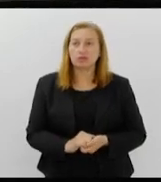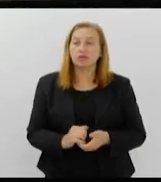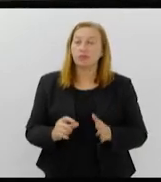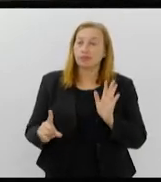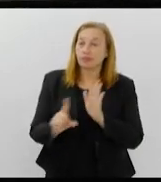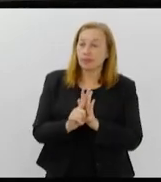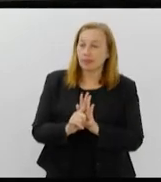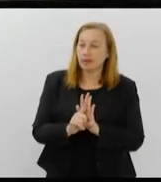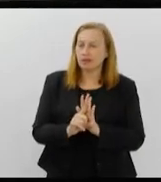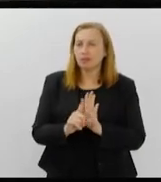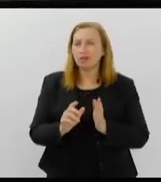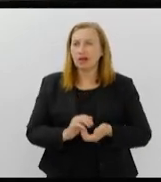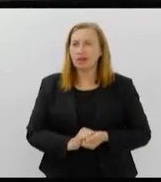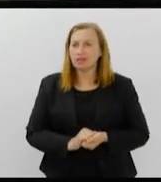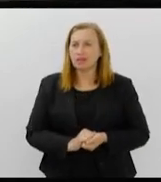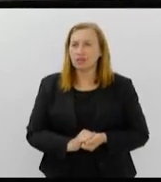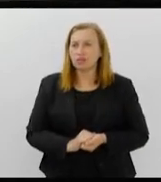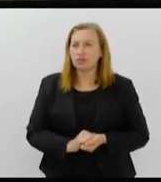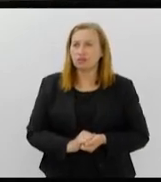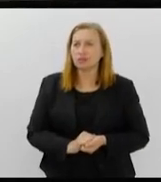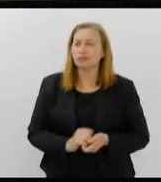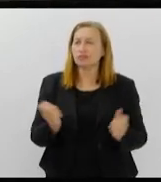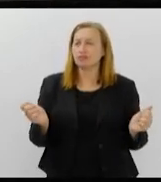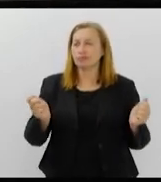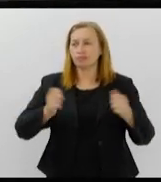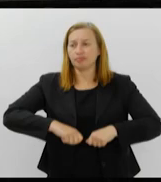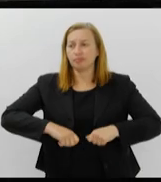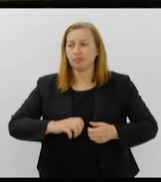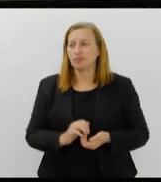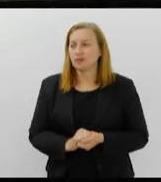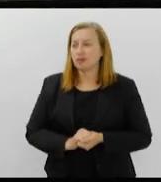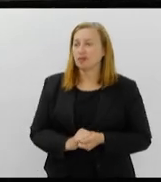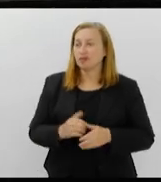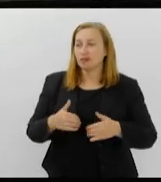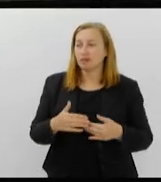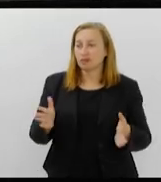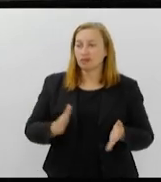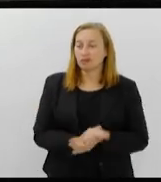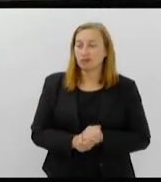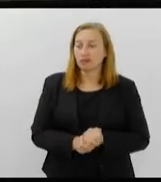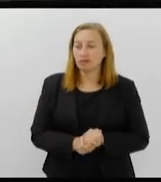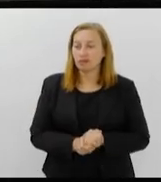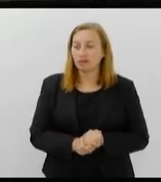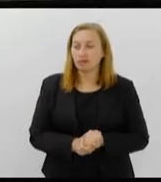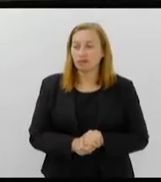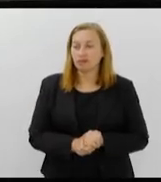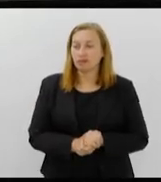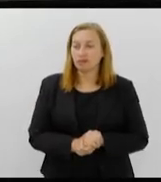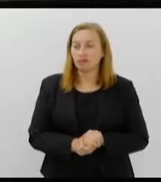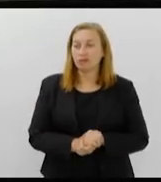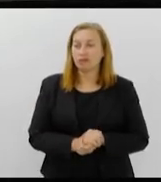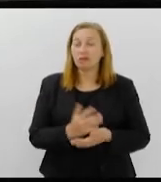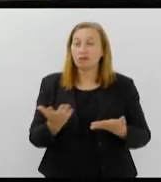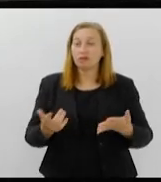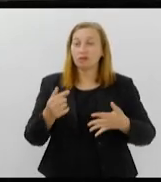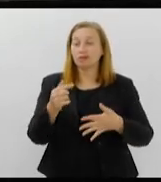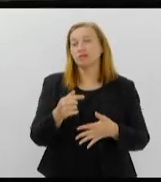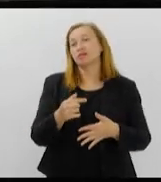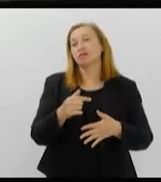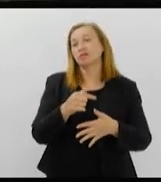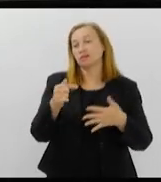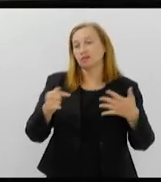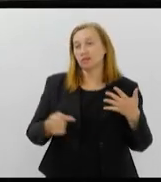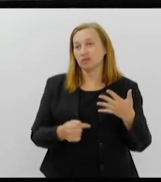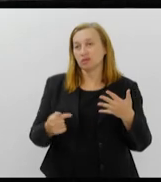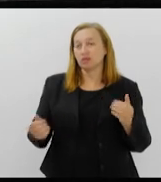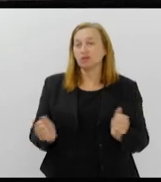que jamais tramitou ou teve a possibilidade de ser aberta. Além dessas oitivas, lançamos também, juntamente à rede e